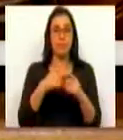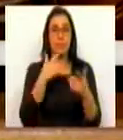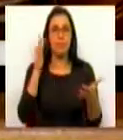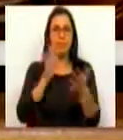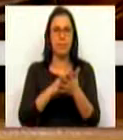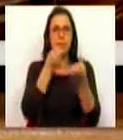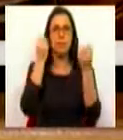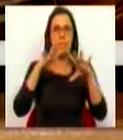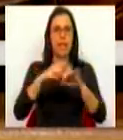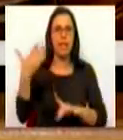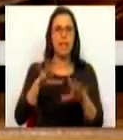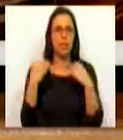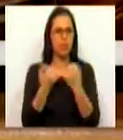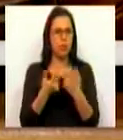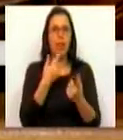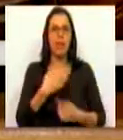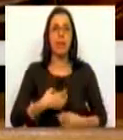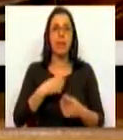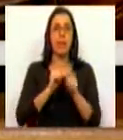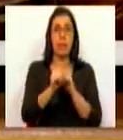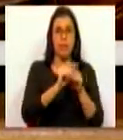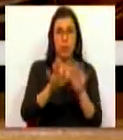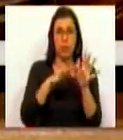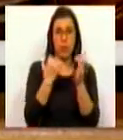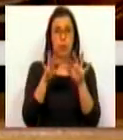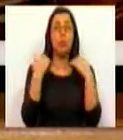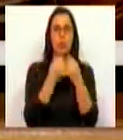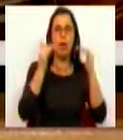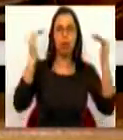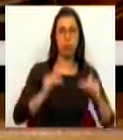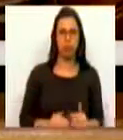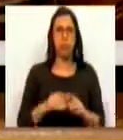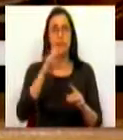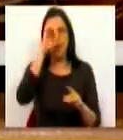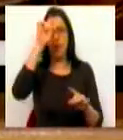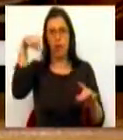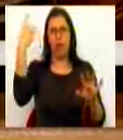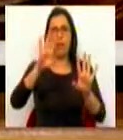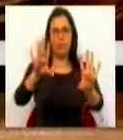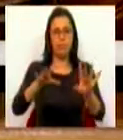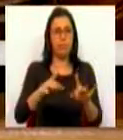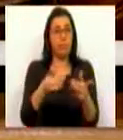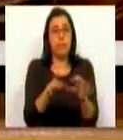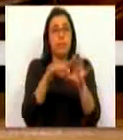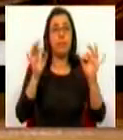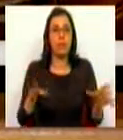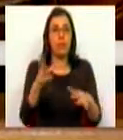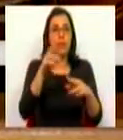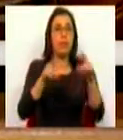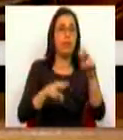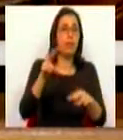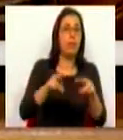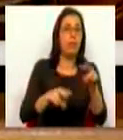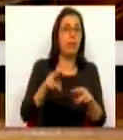direitos sociais e de prestações sociais diminuídas. Sabem bem como a máquina fiscal se tornou